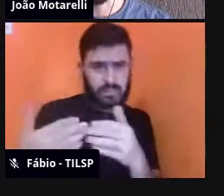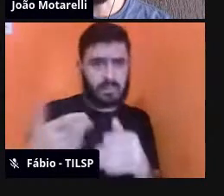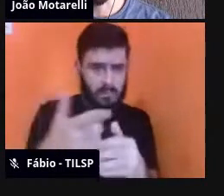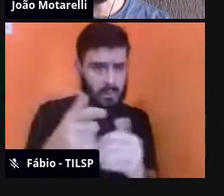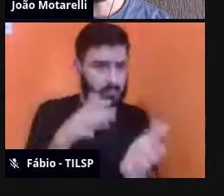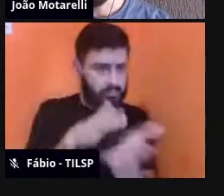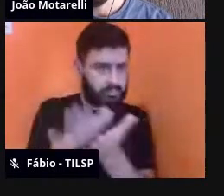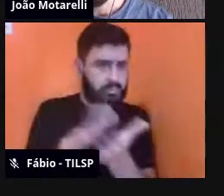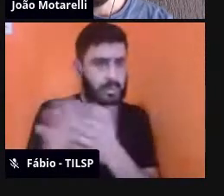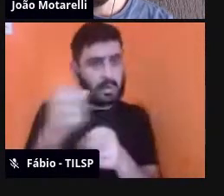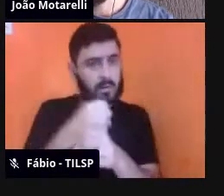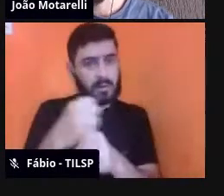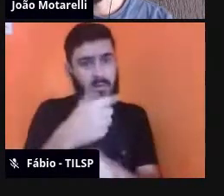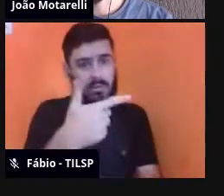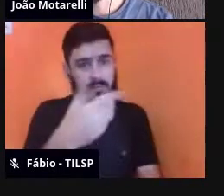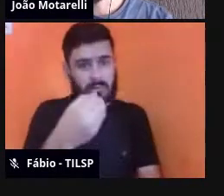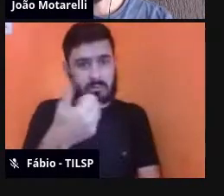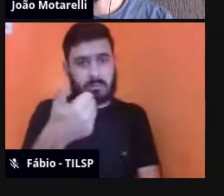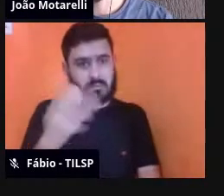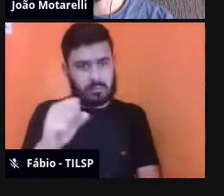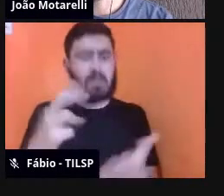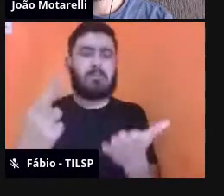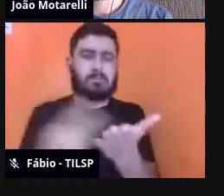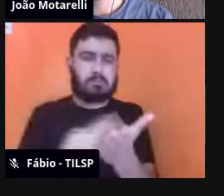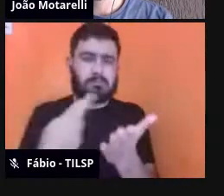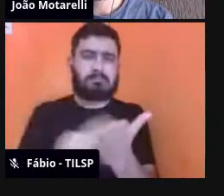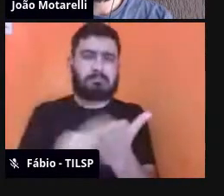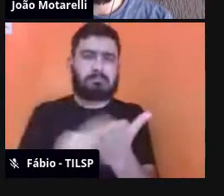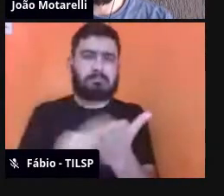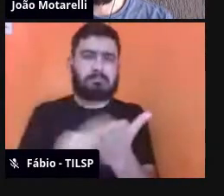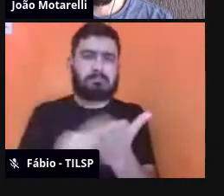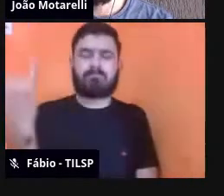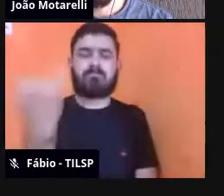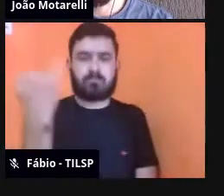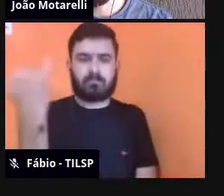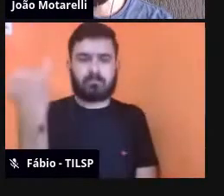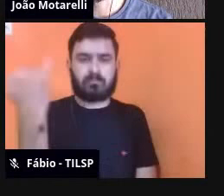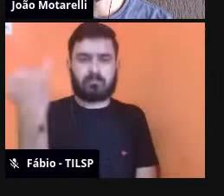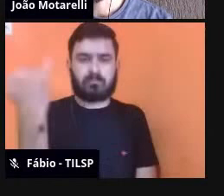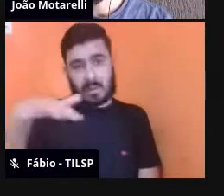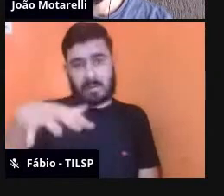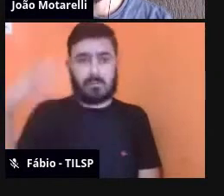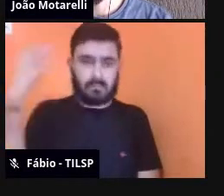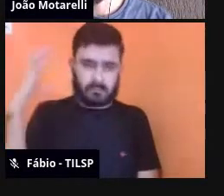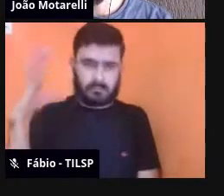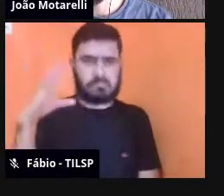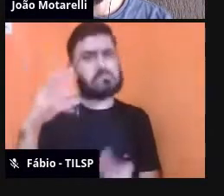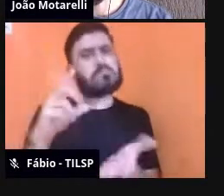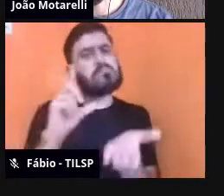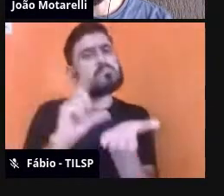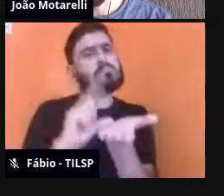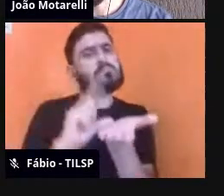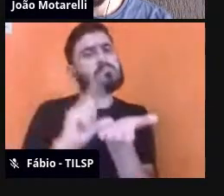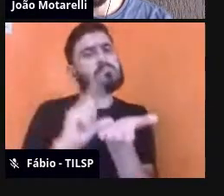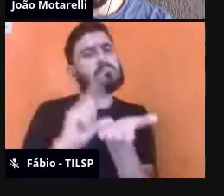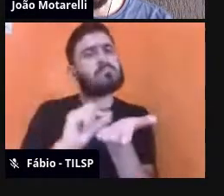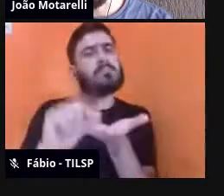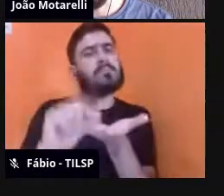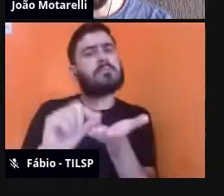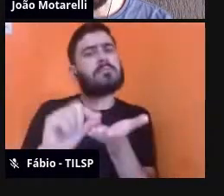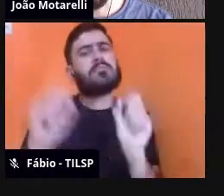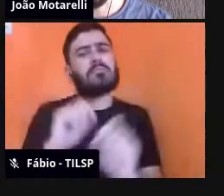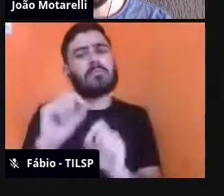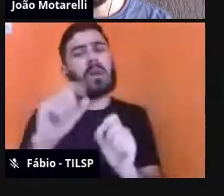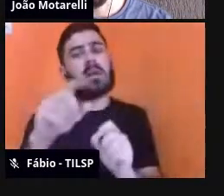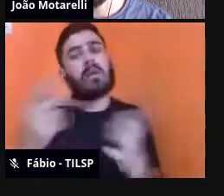cientificamente falando, né? E esse artigo, ele fala sobre esse aumento dessa prevalência. Aqui, ele mostra, então, né, nesse